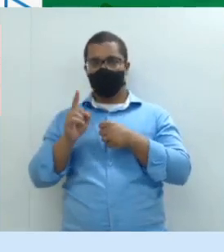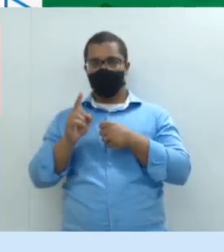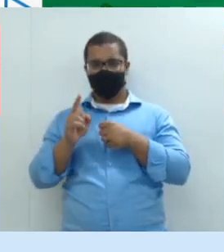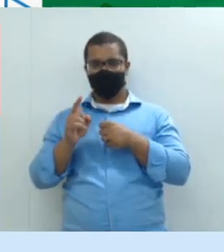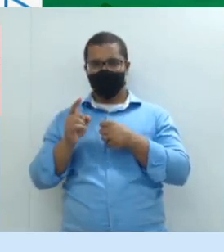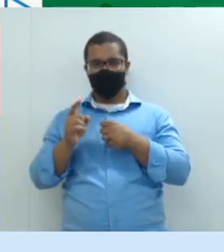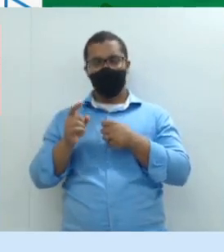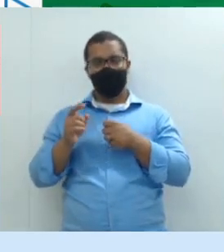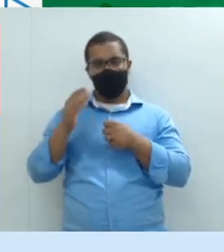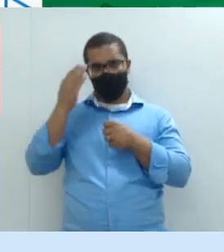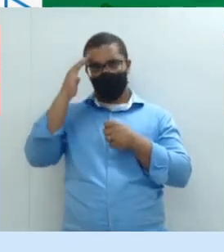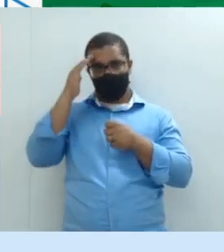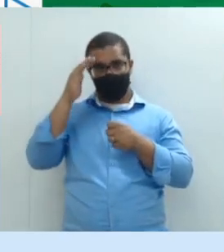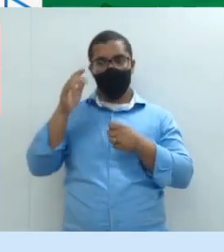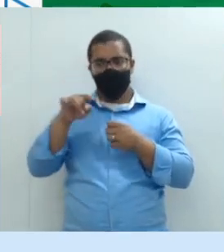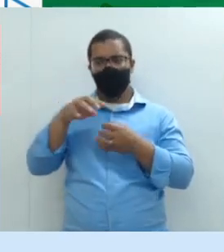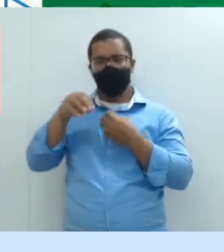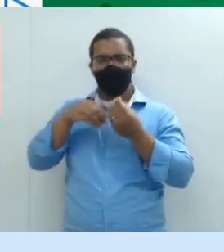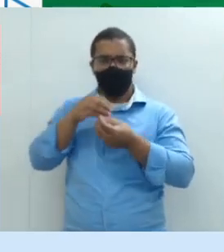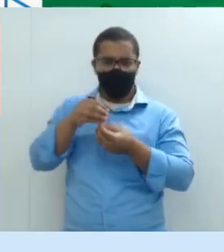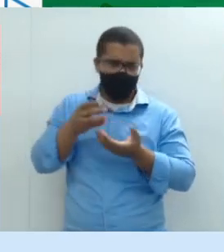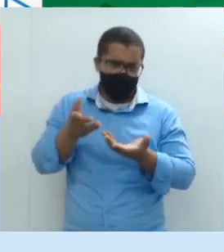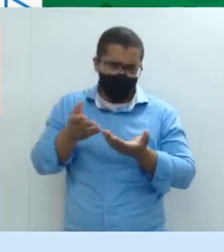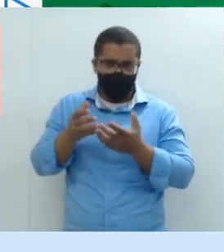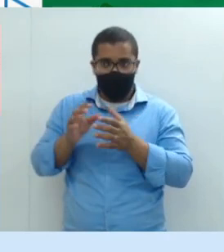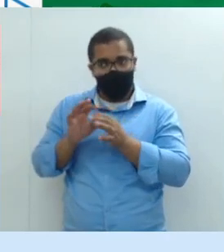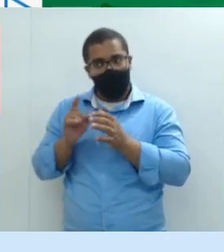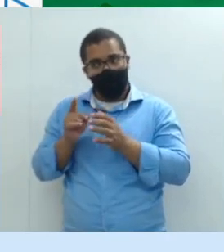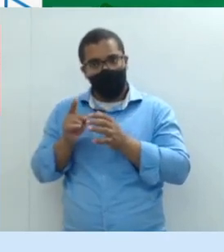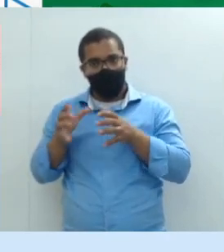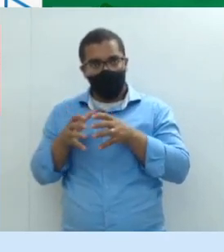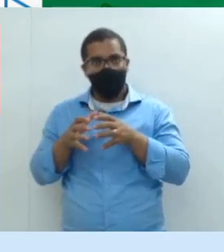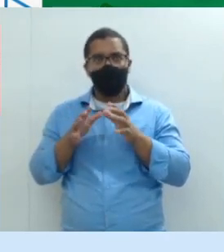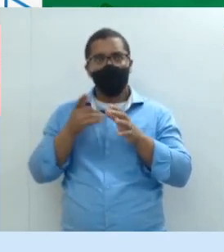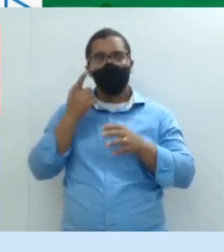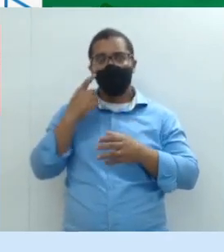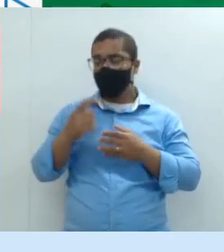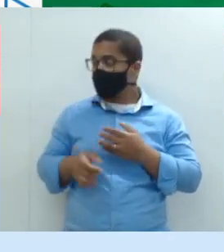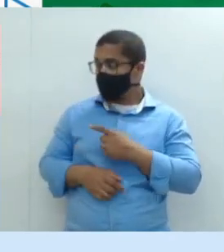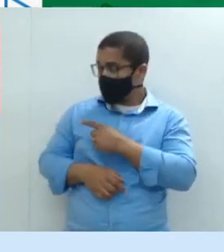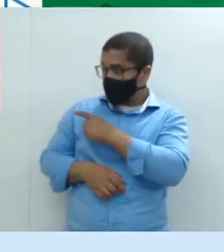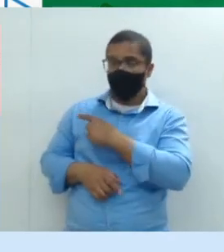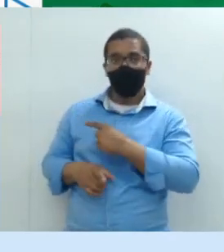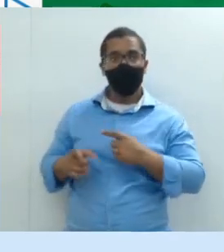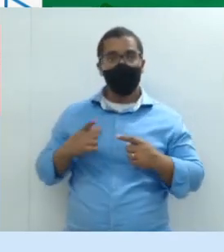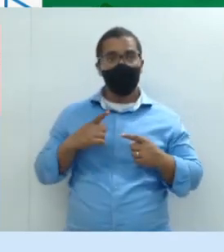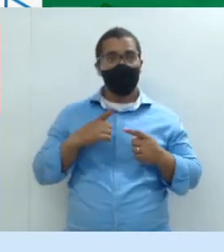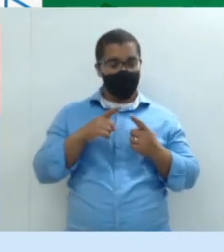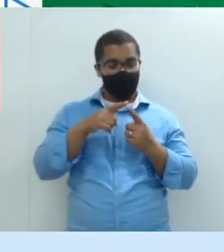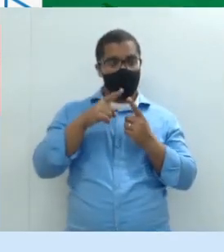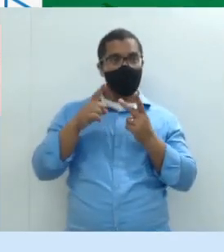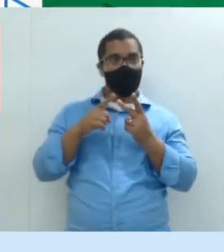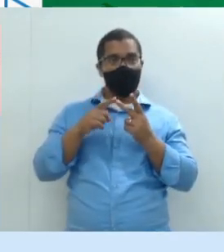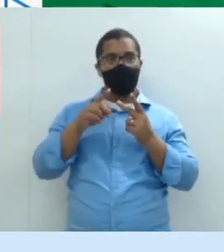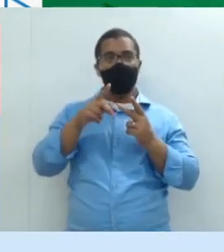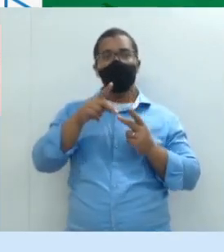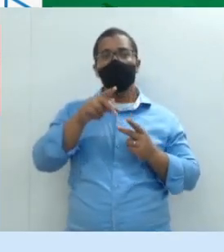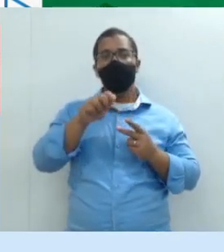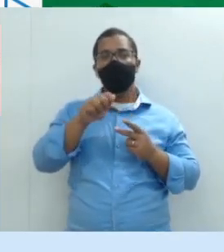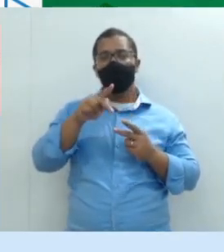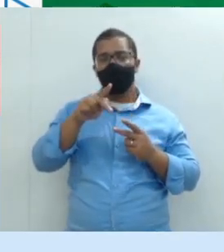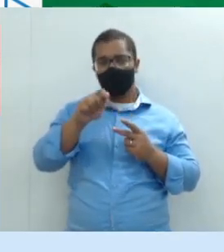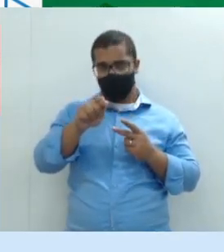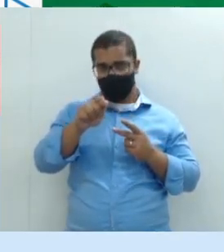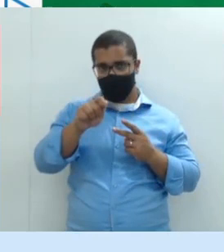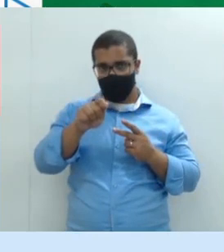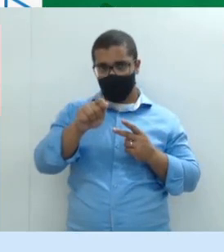secularizada. Tá? Isso já vai ser, você pode verificar aí na sua tela, a imagem de dois papas, né? Os papas aqui de cada uma.